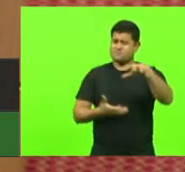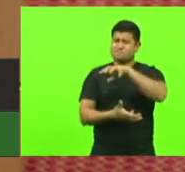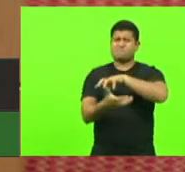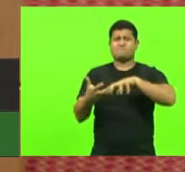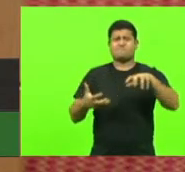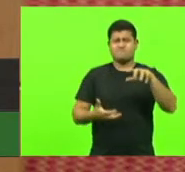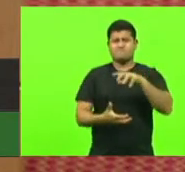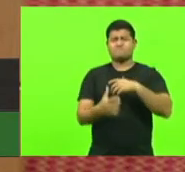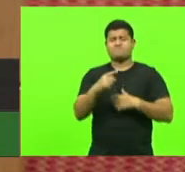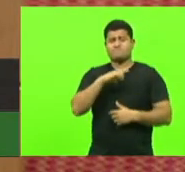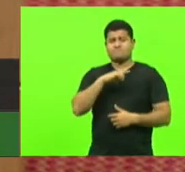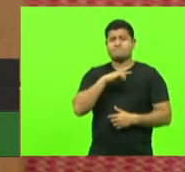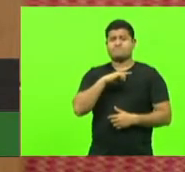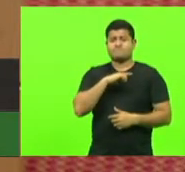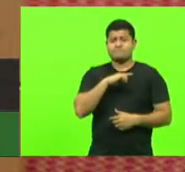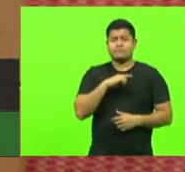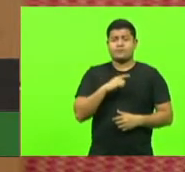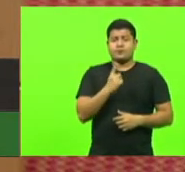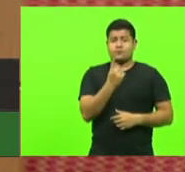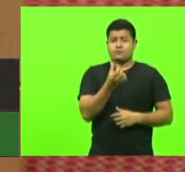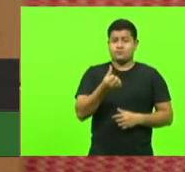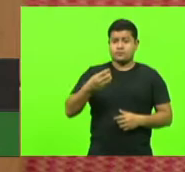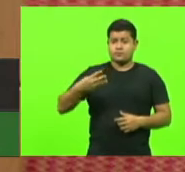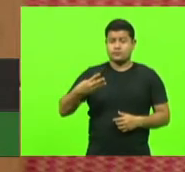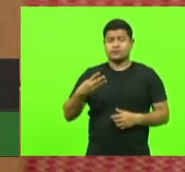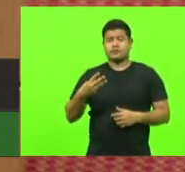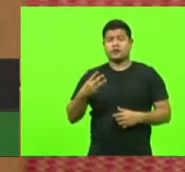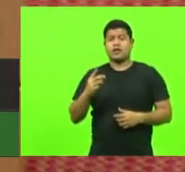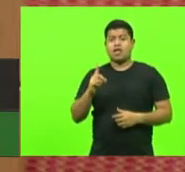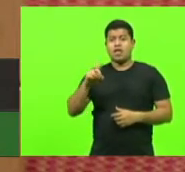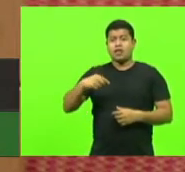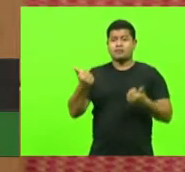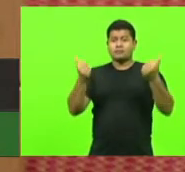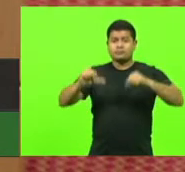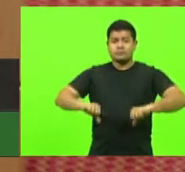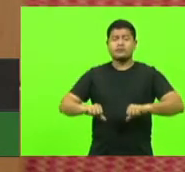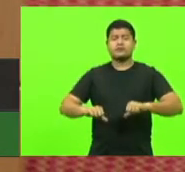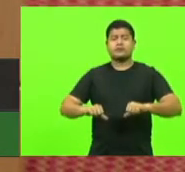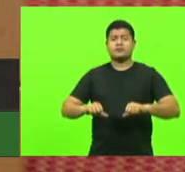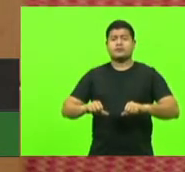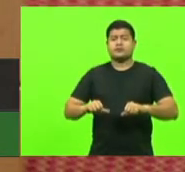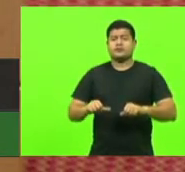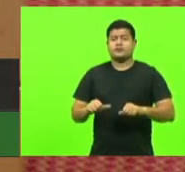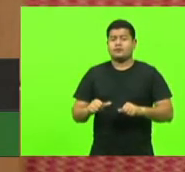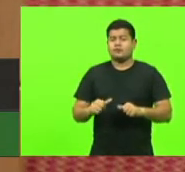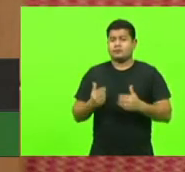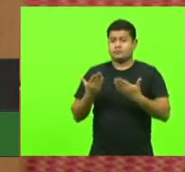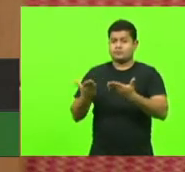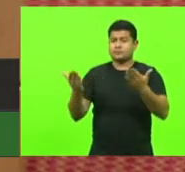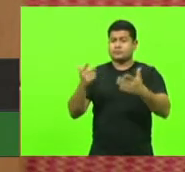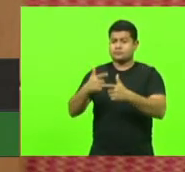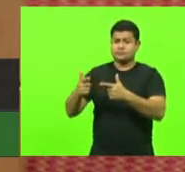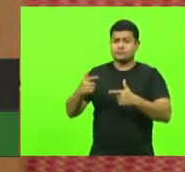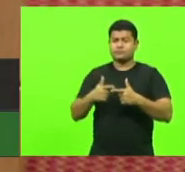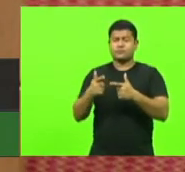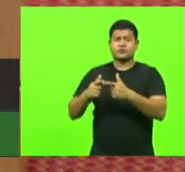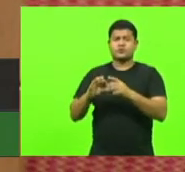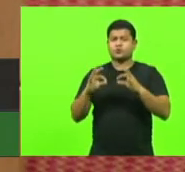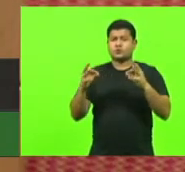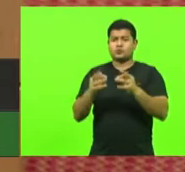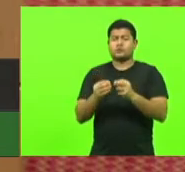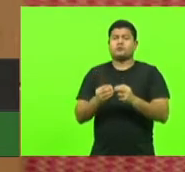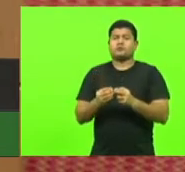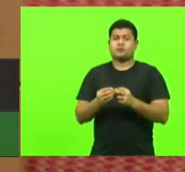da 163 é pior do que calamidade pública a situação, e todos temos acompanhado